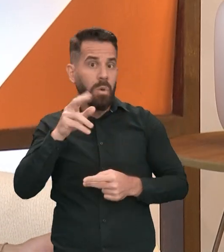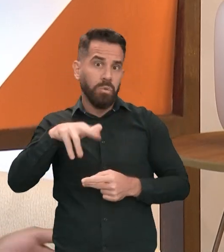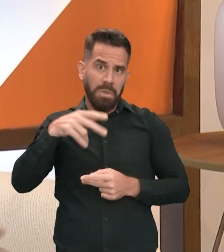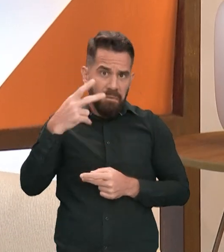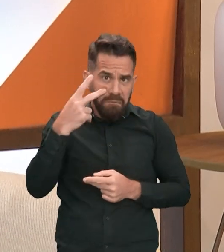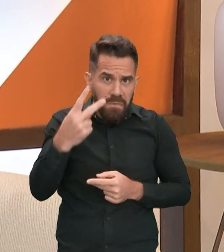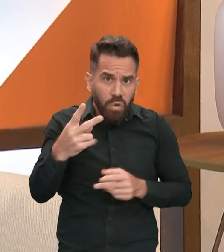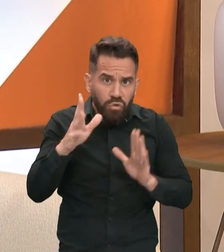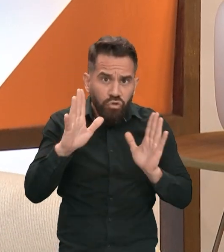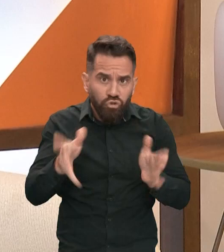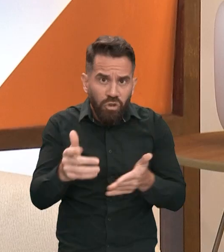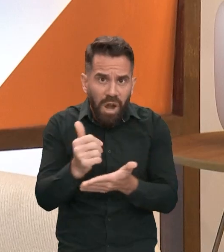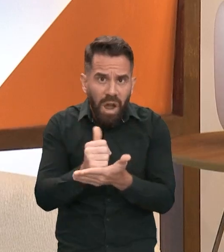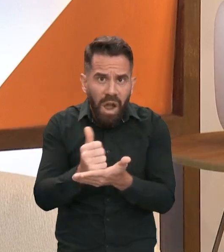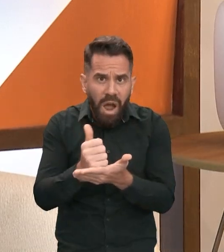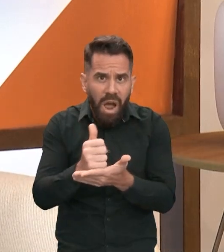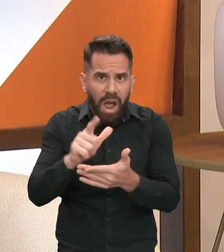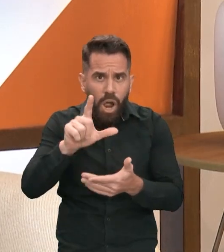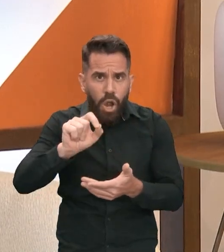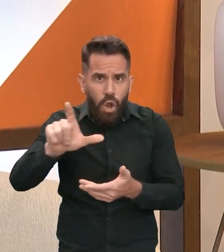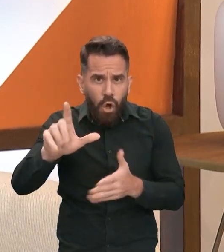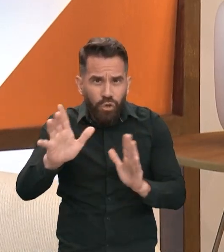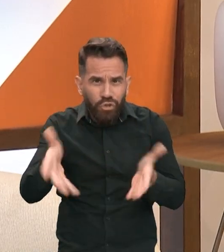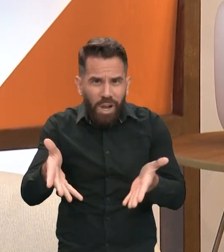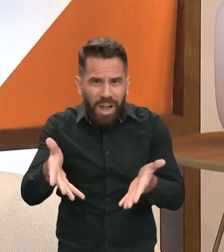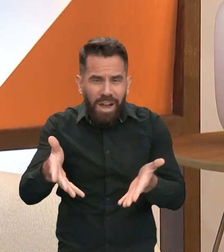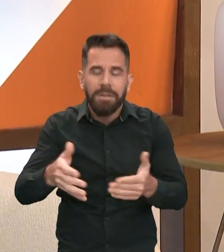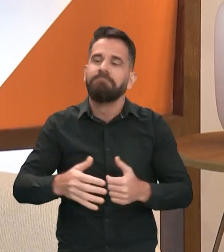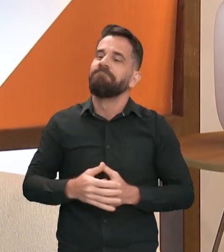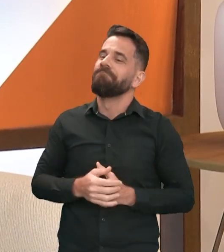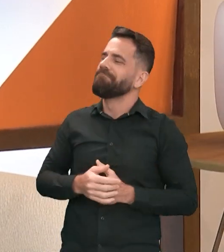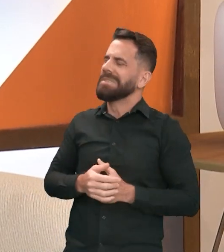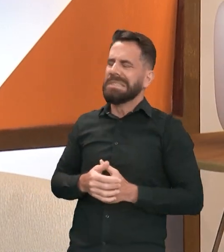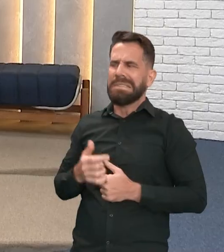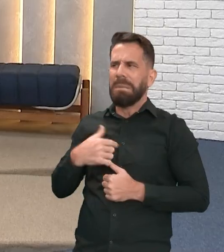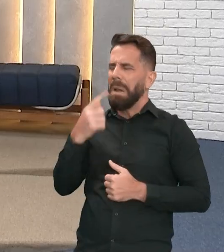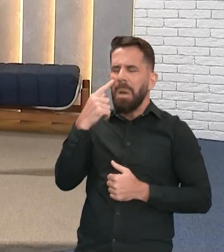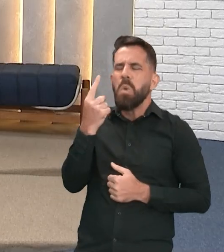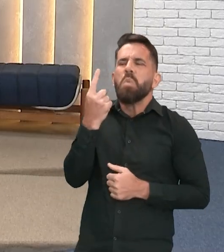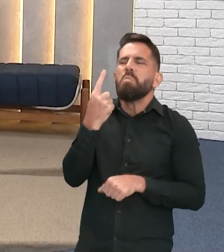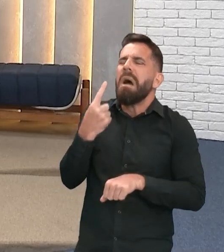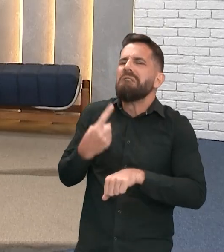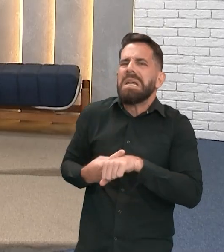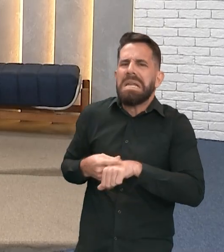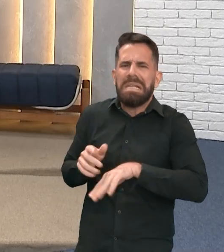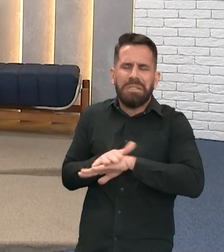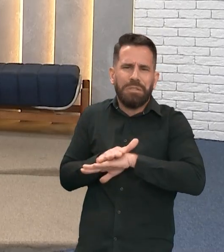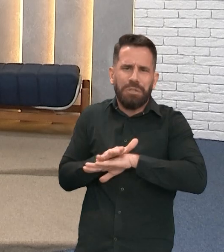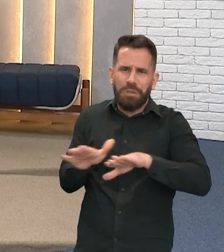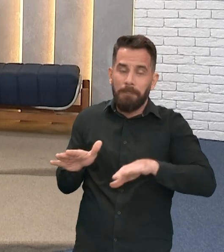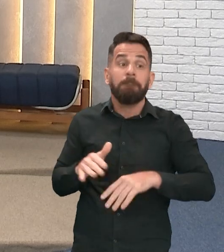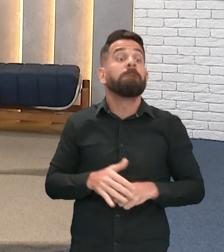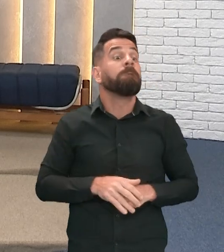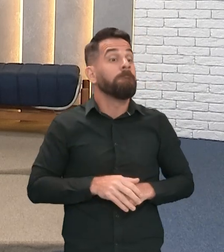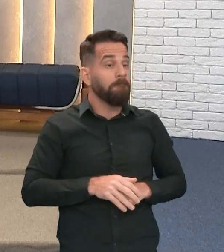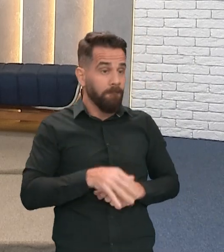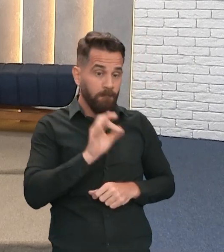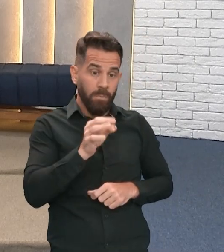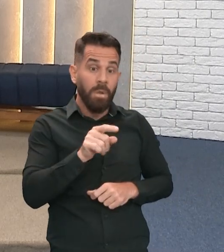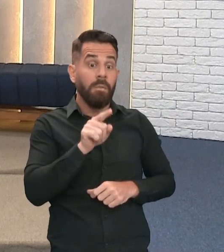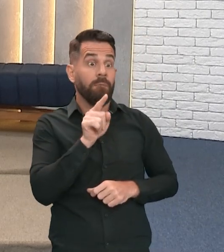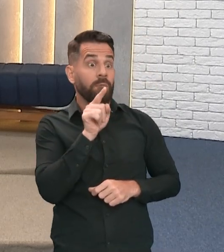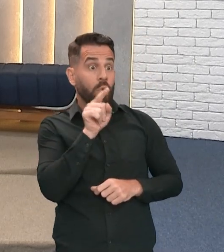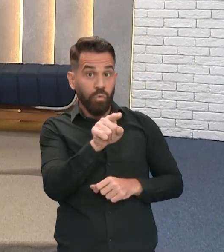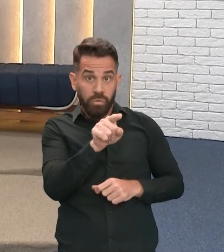vida. Muito raridade, assim, foi coisa rápida. Mas se você procura depois, é tipo assim, é você mais